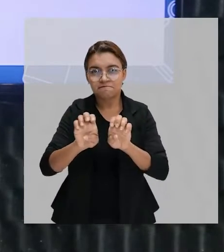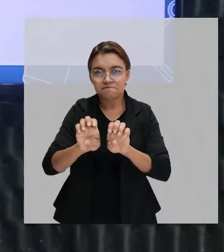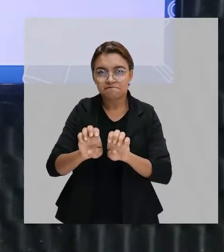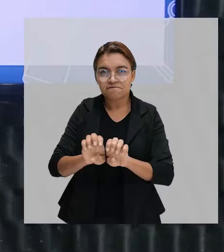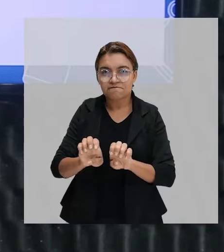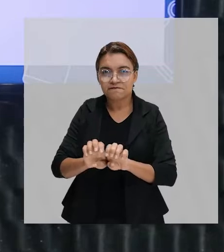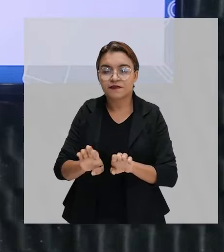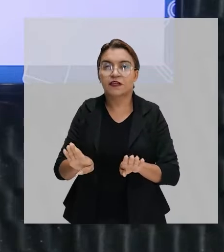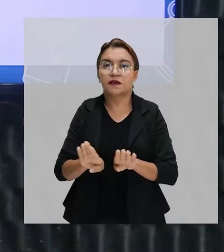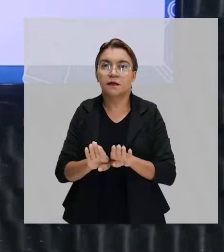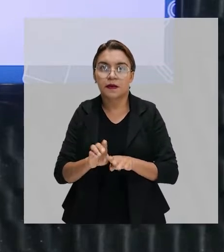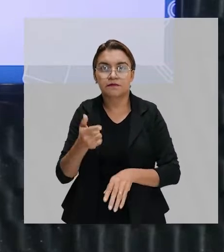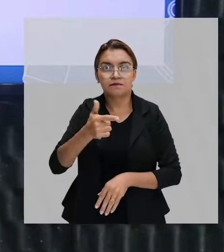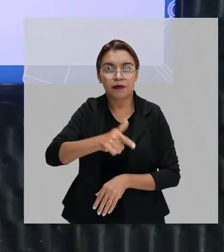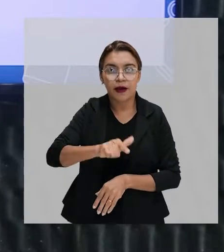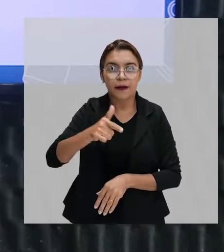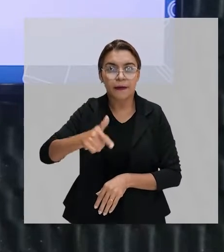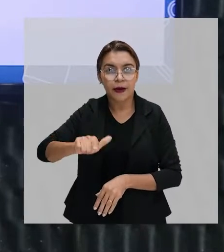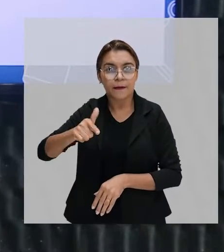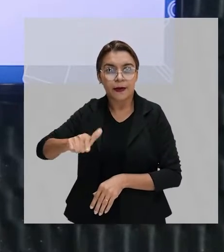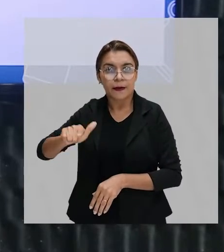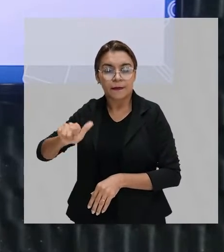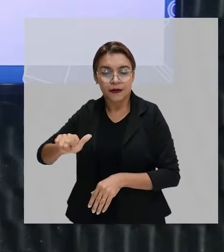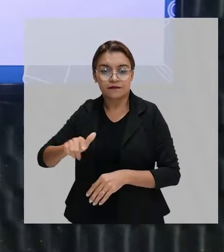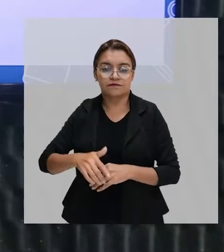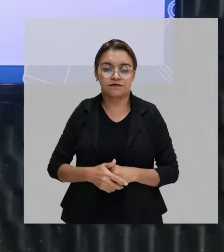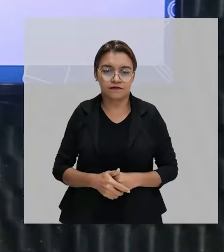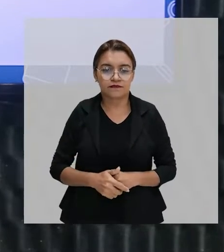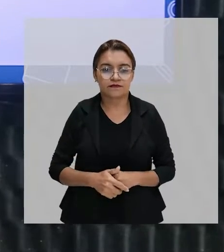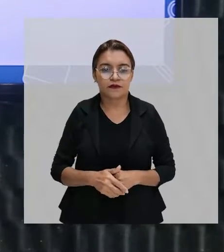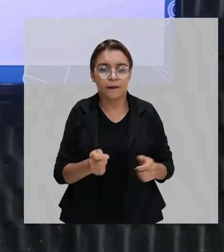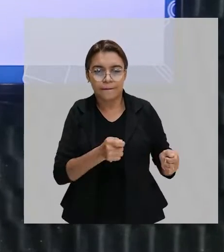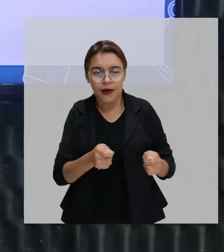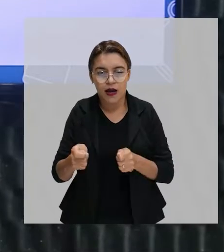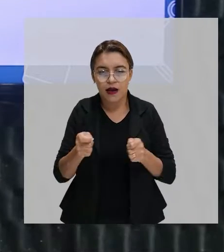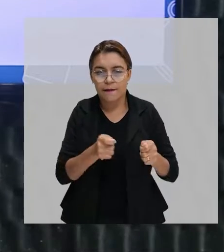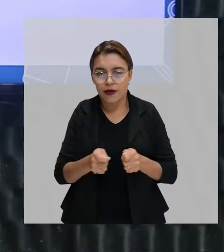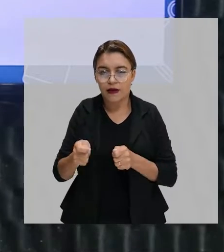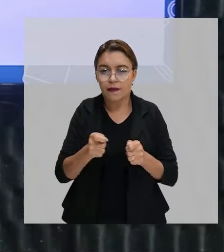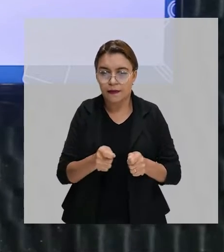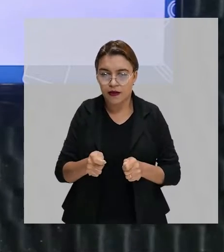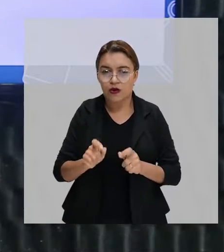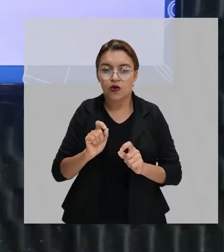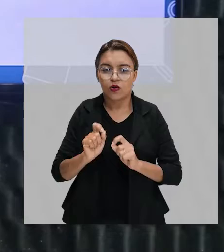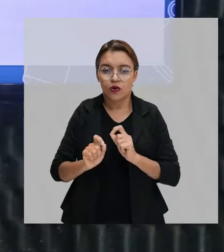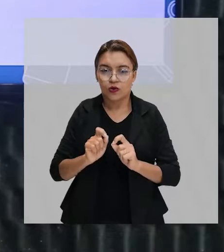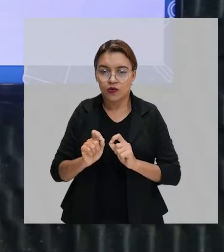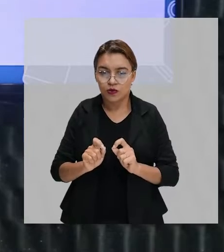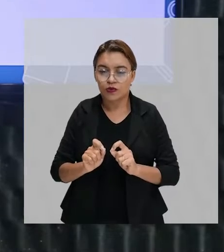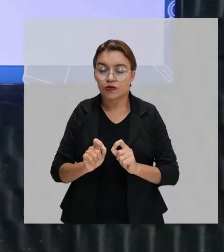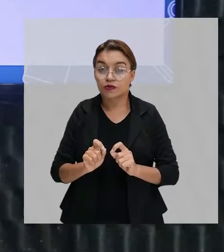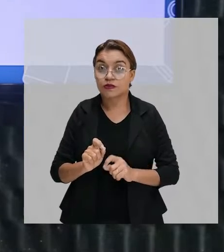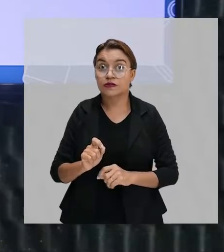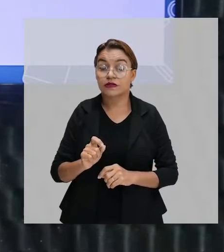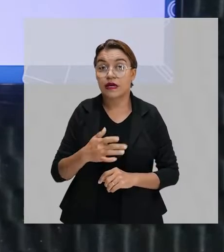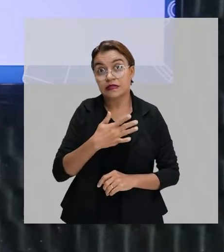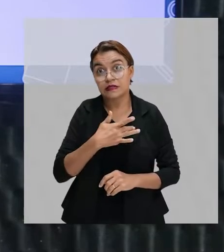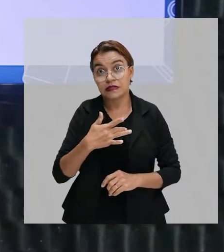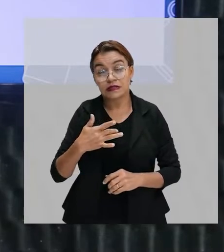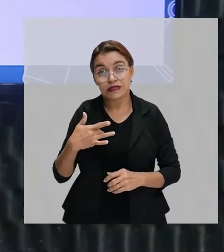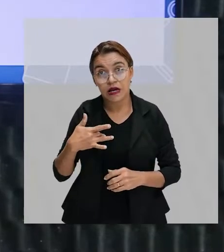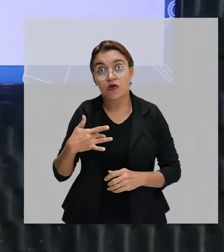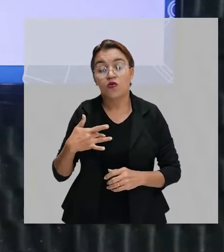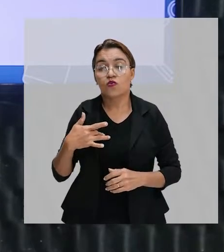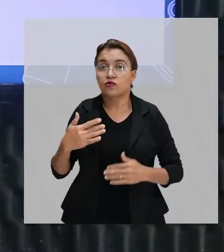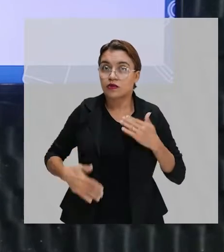e repetitiva que Visa a melhoria dos componentes da das capacidades